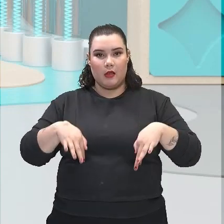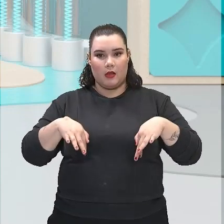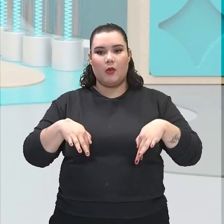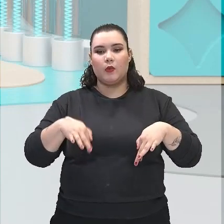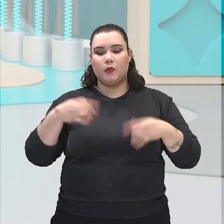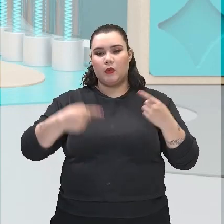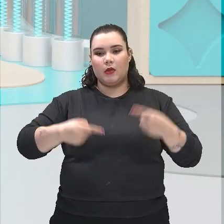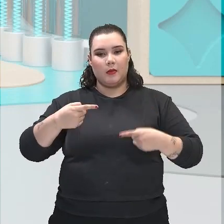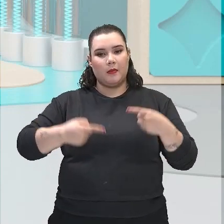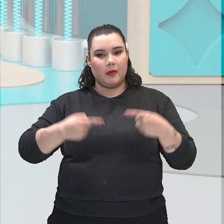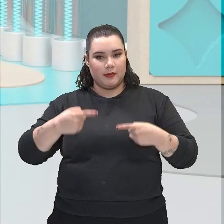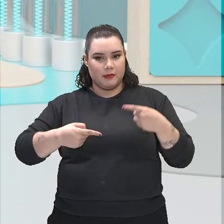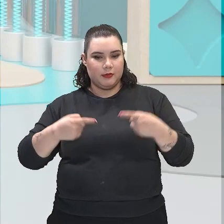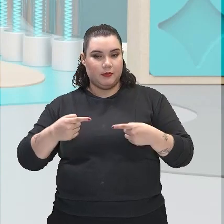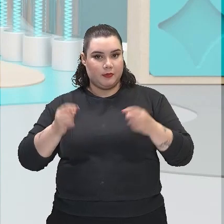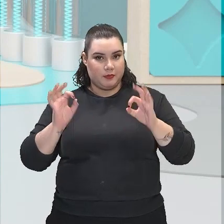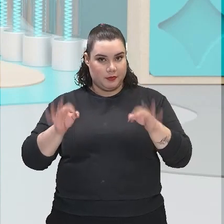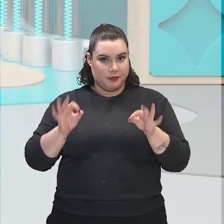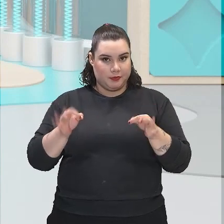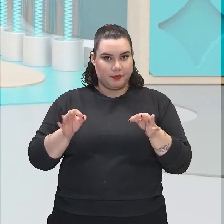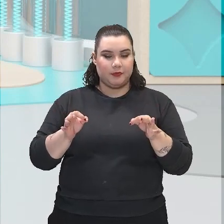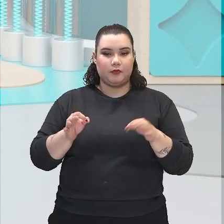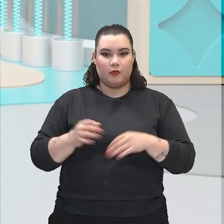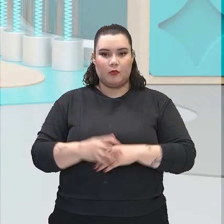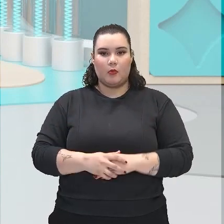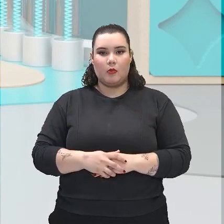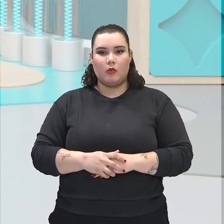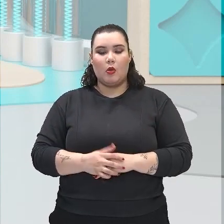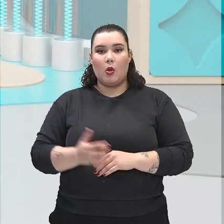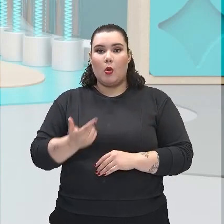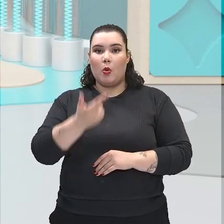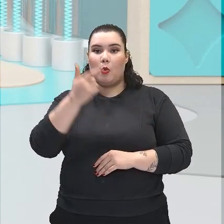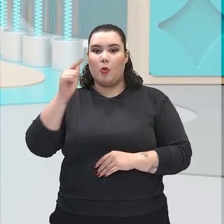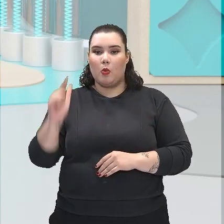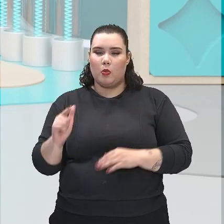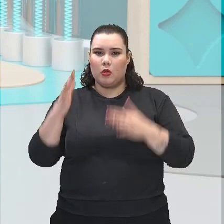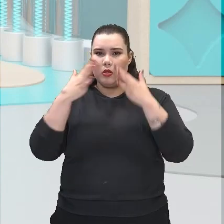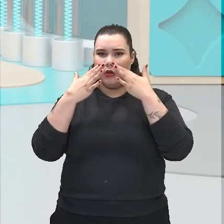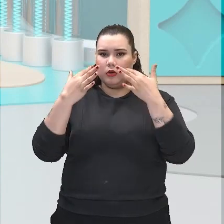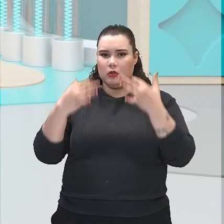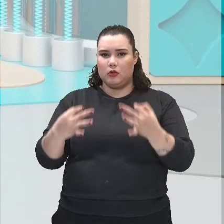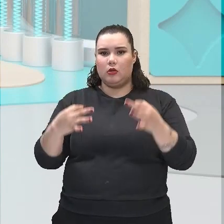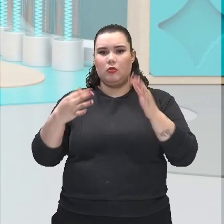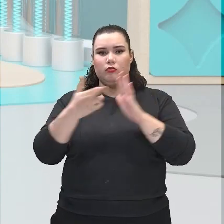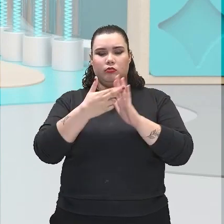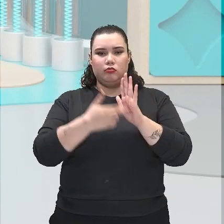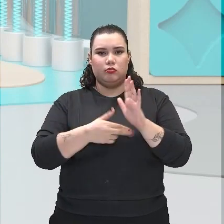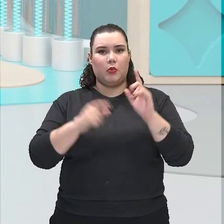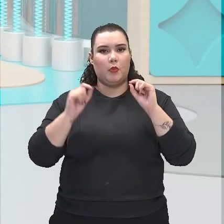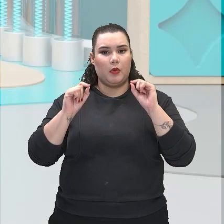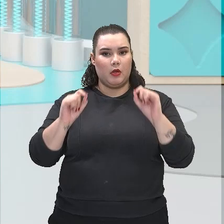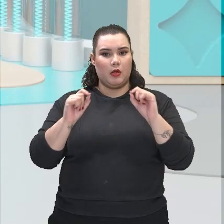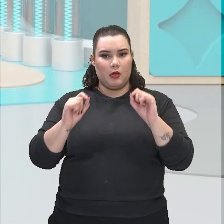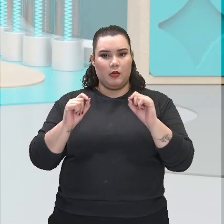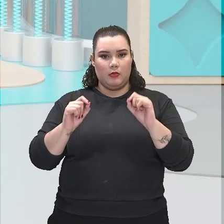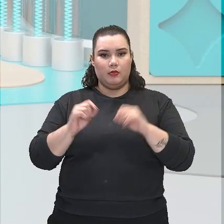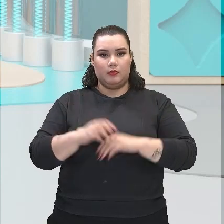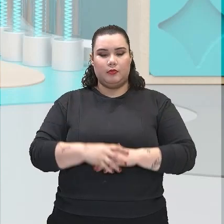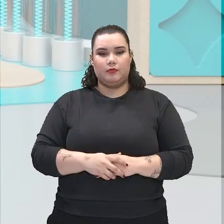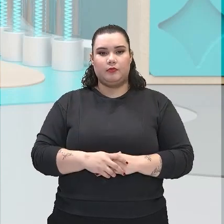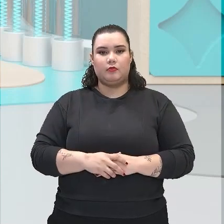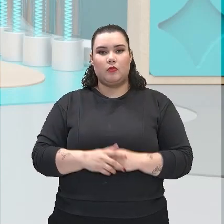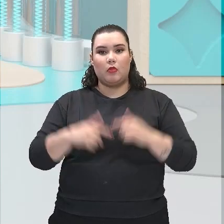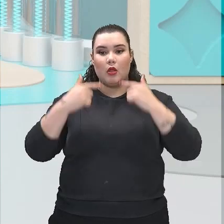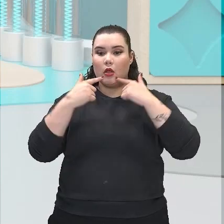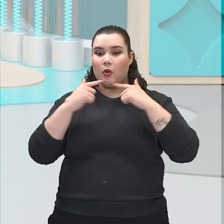do nosso debate, certo? Outro ponto que eu chamo a atenção de vocês aqui, dessa dinâmica do debate, foi exatamente